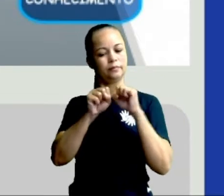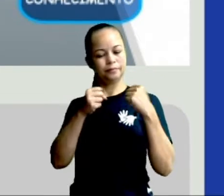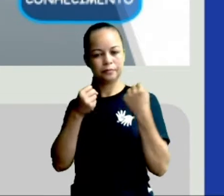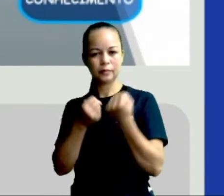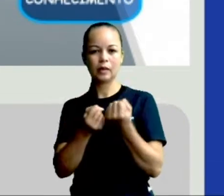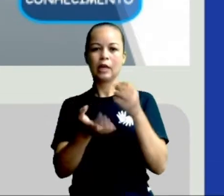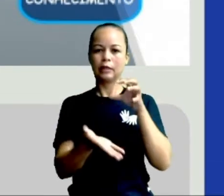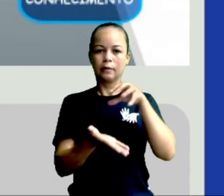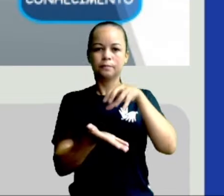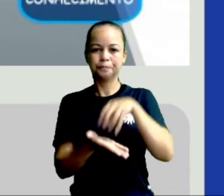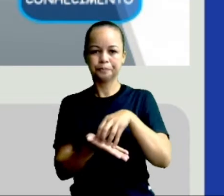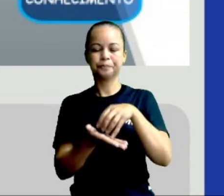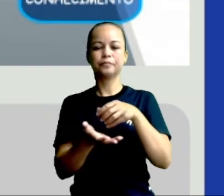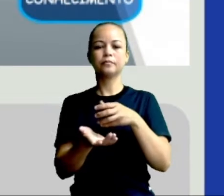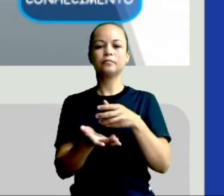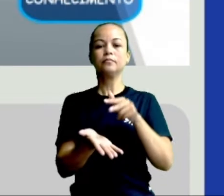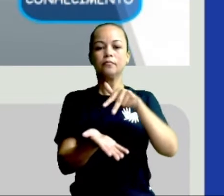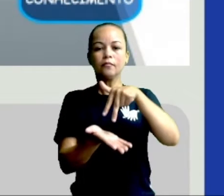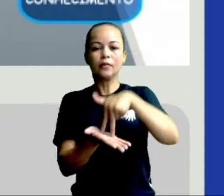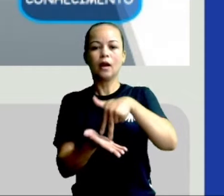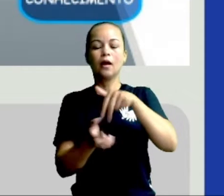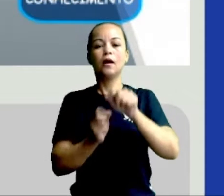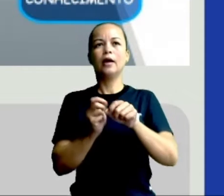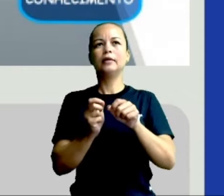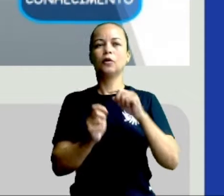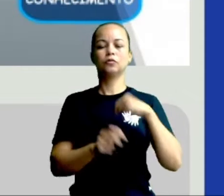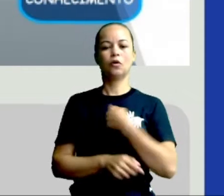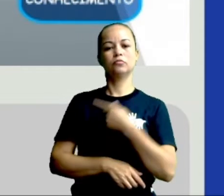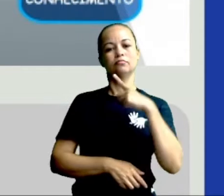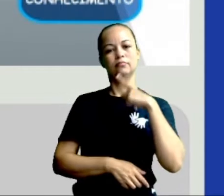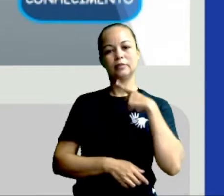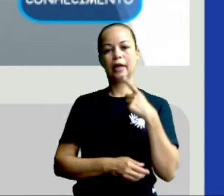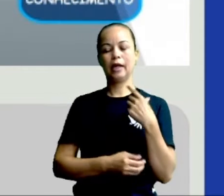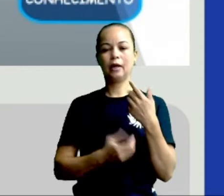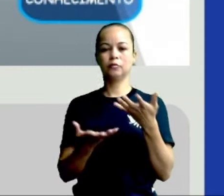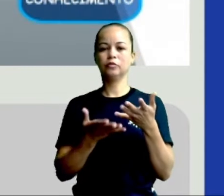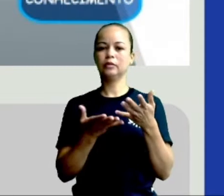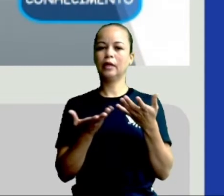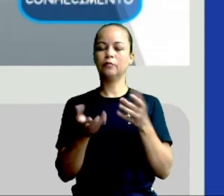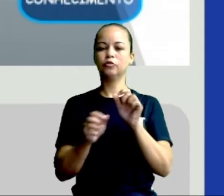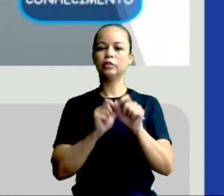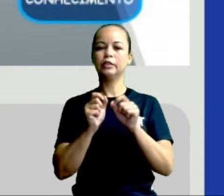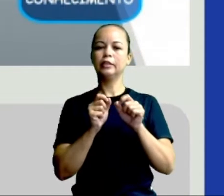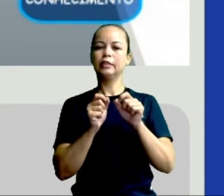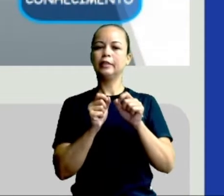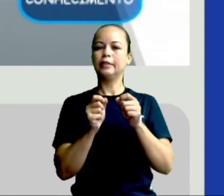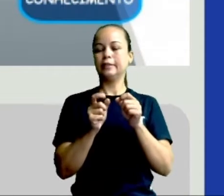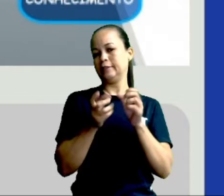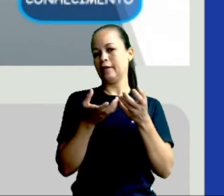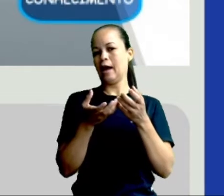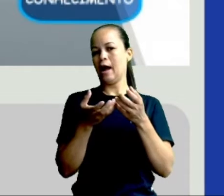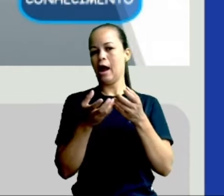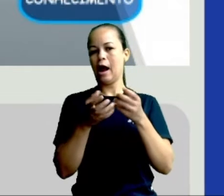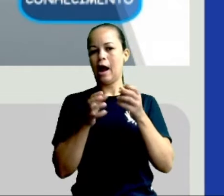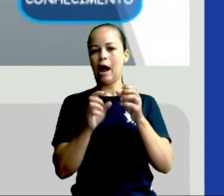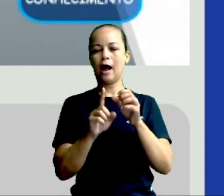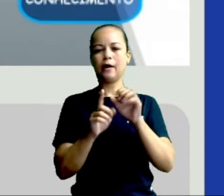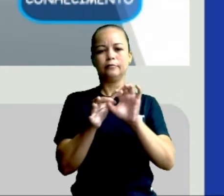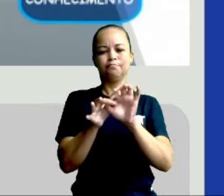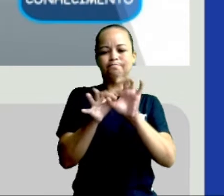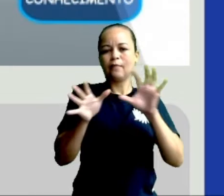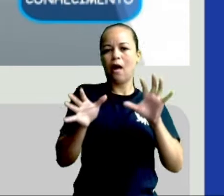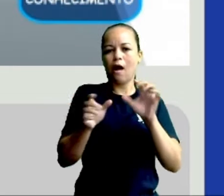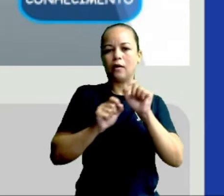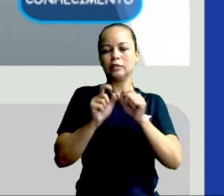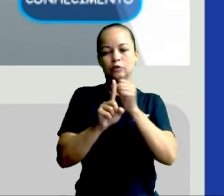está inserido. Então, a gente tem que desassociar essa ideia de que